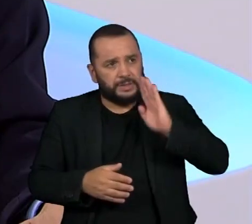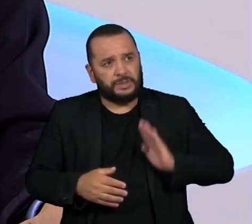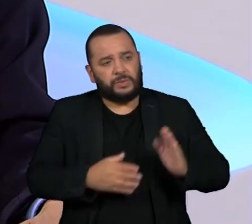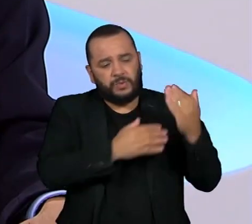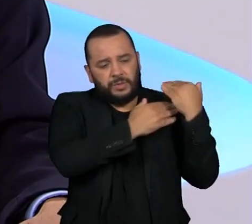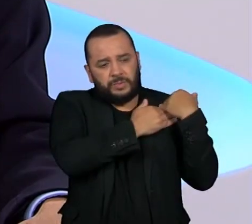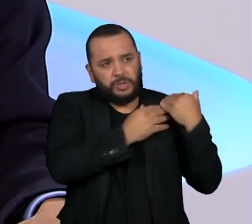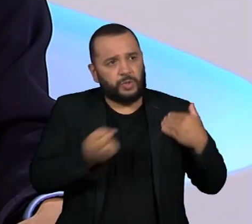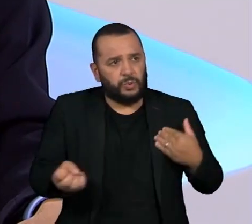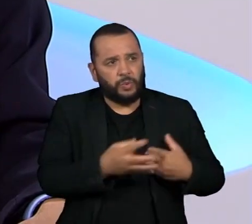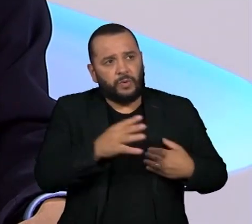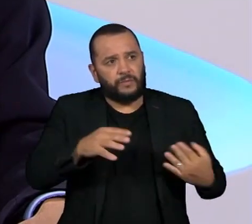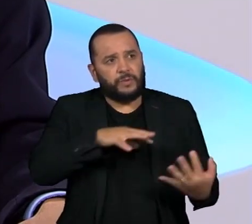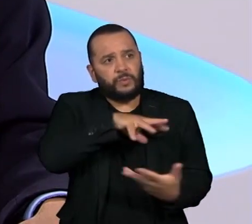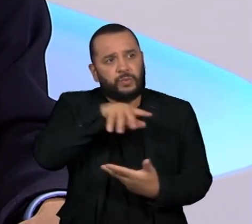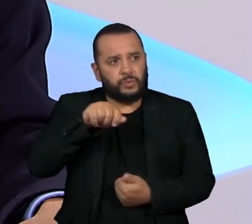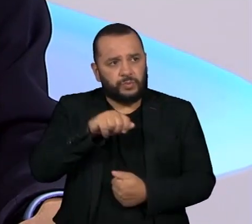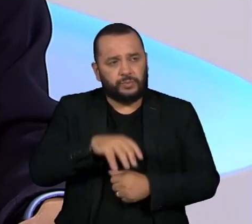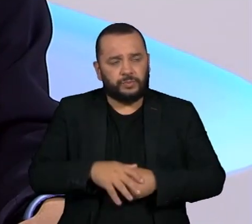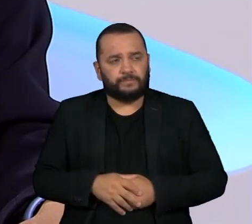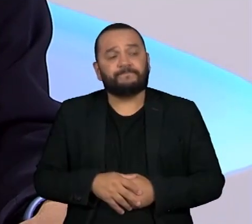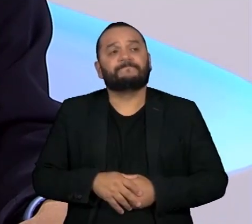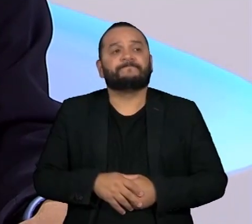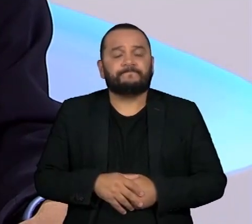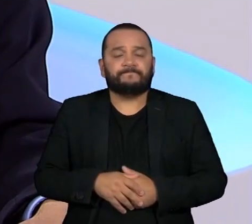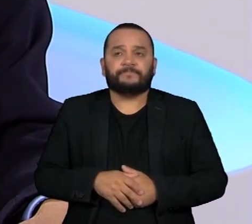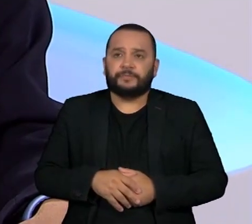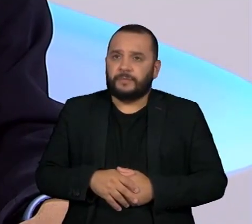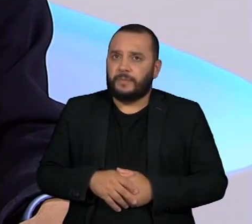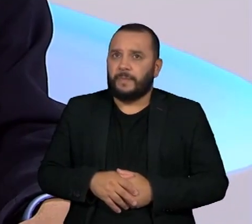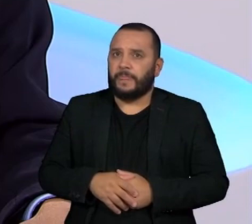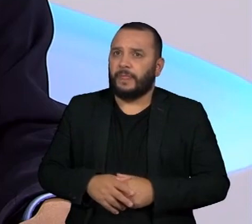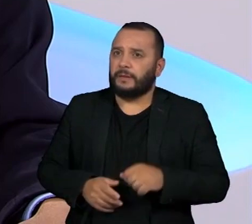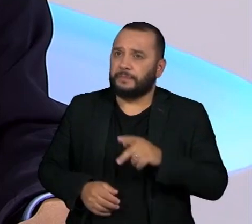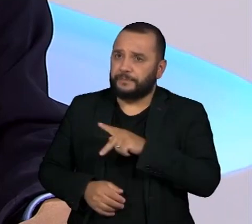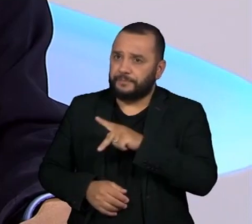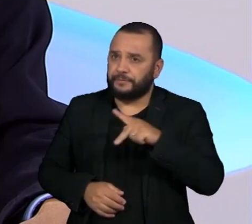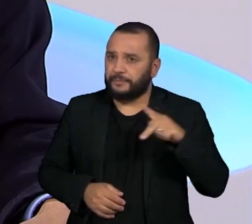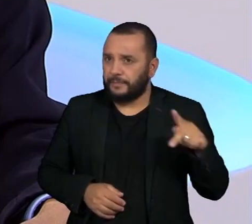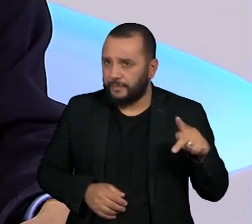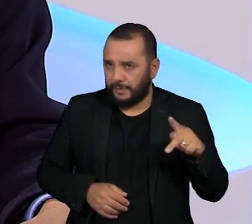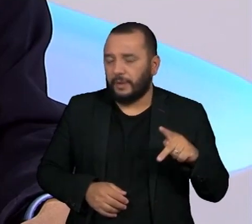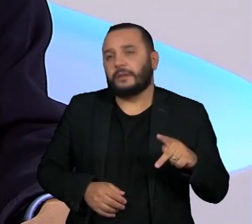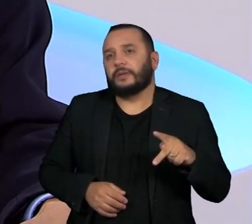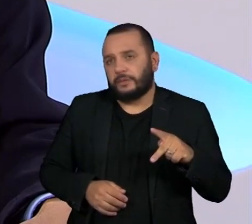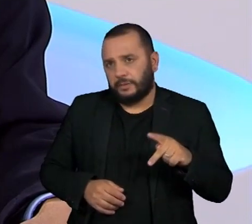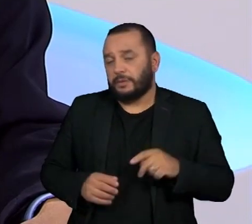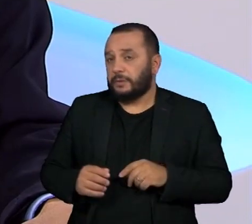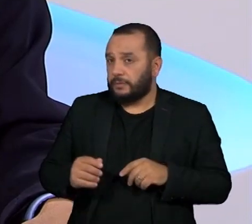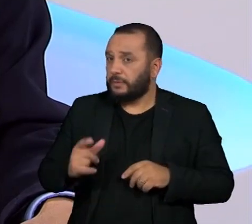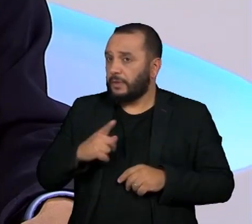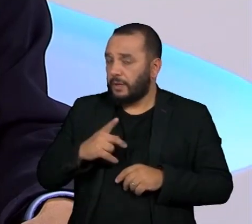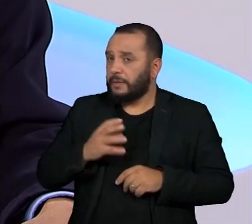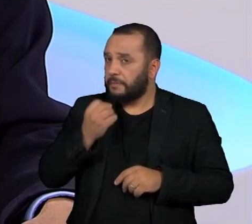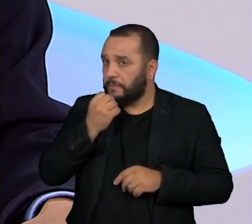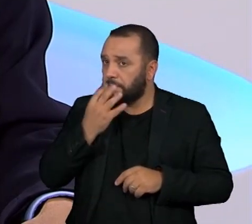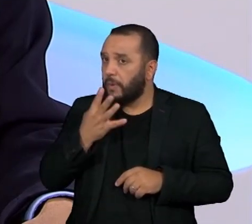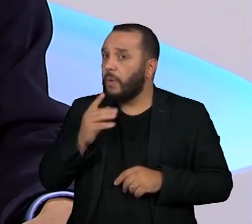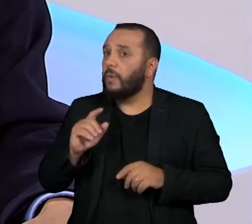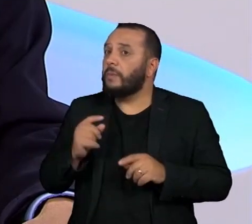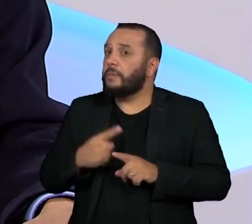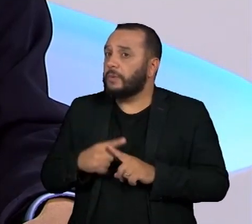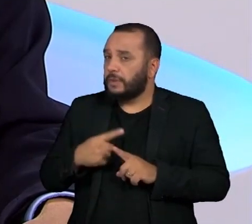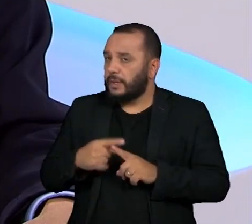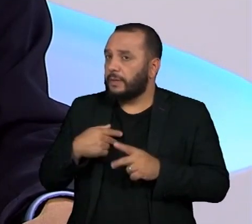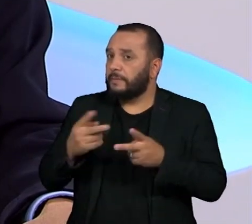Olha o presidente tem uma vantagem quer perceber coisas novas ele não é não